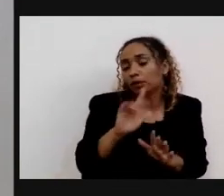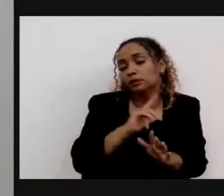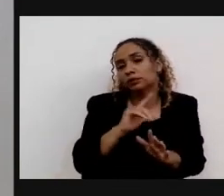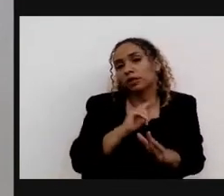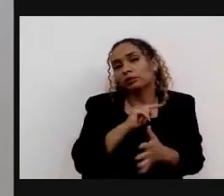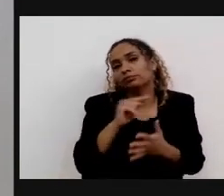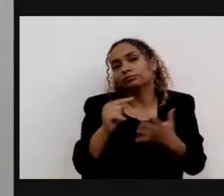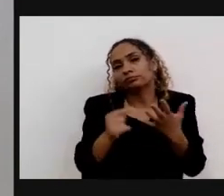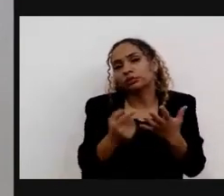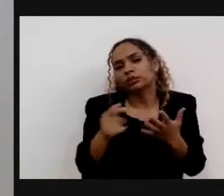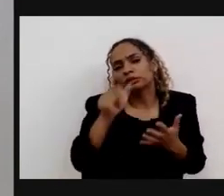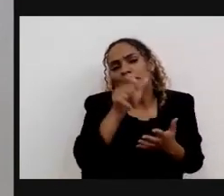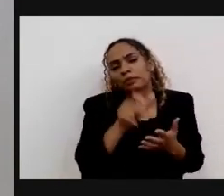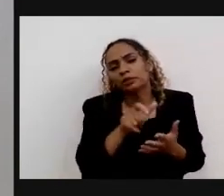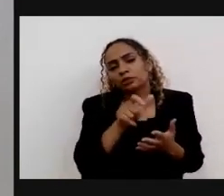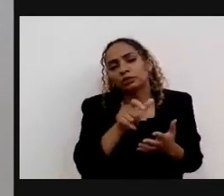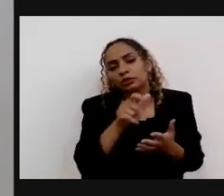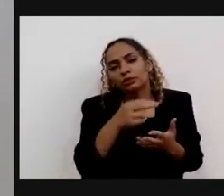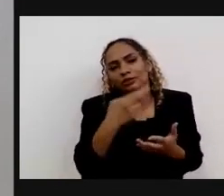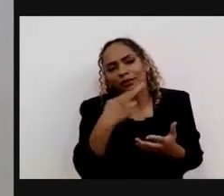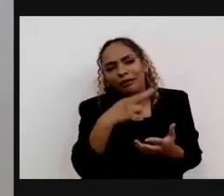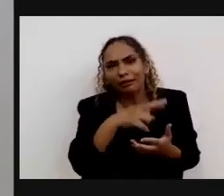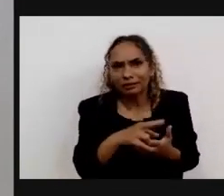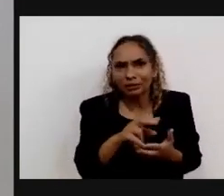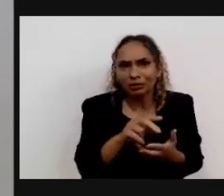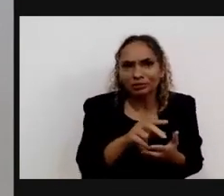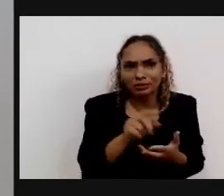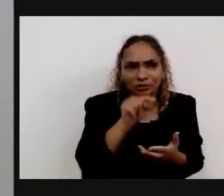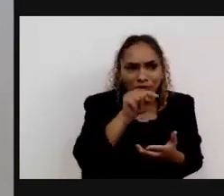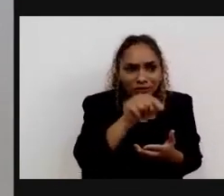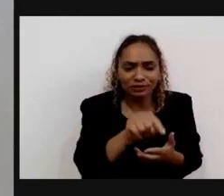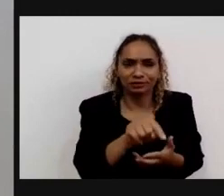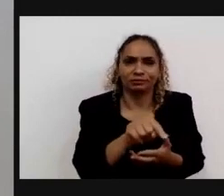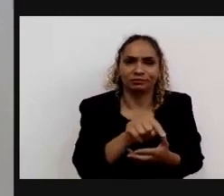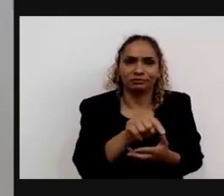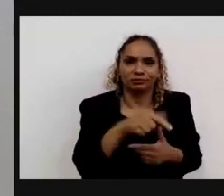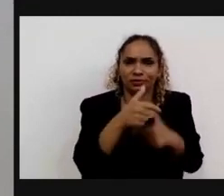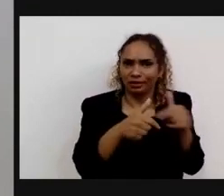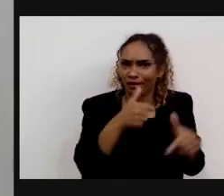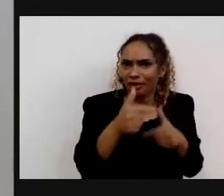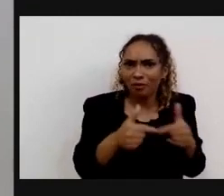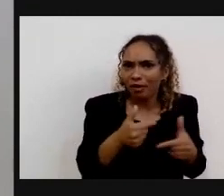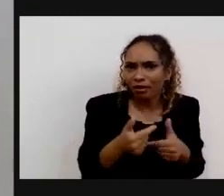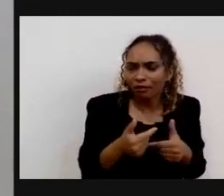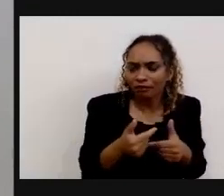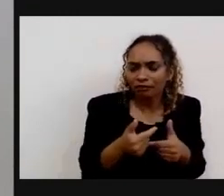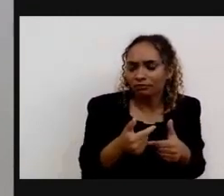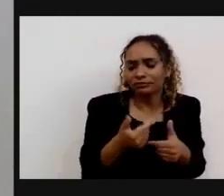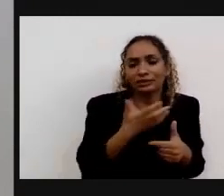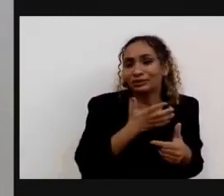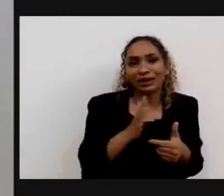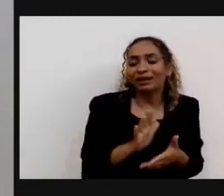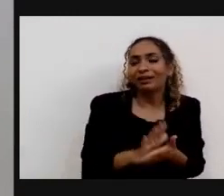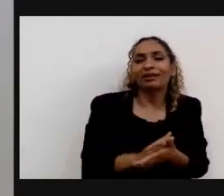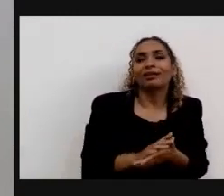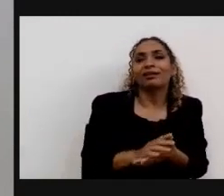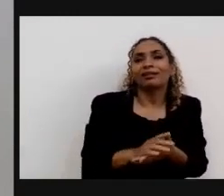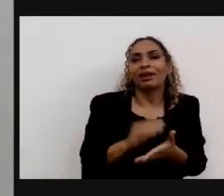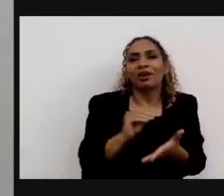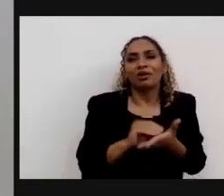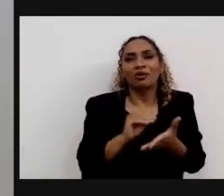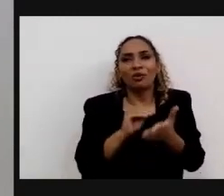tem muitos casos essa pessoa vai vim te dar um feedback sobre seu trabalho você nem legitima aquilo ali é quase